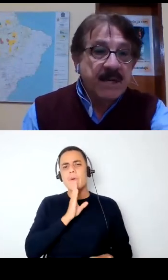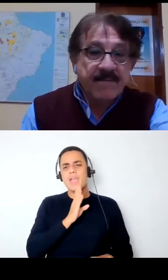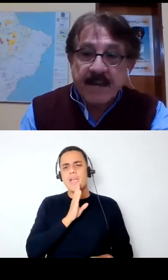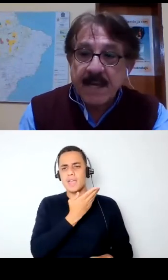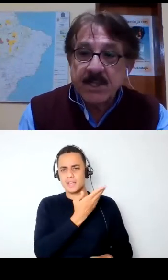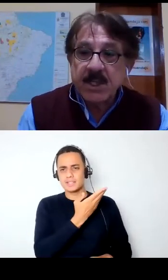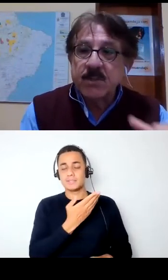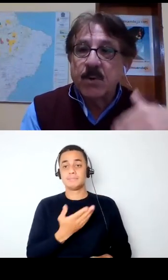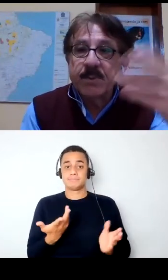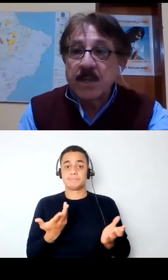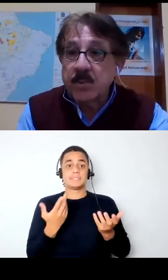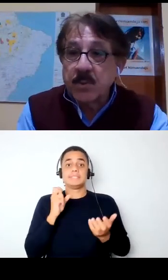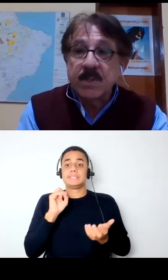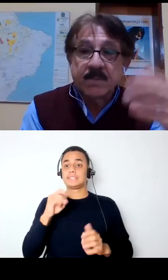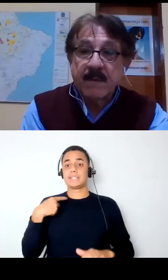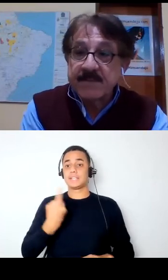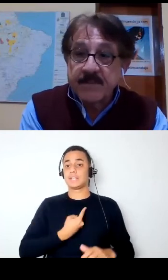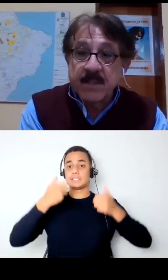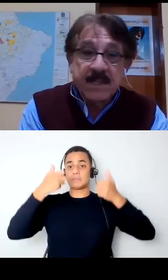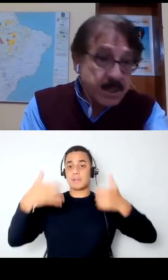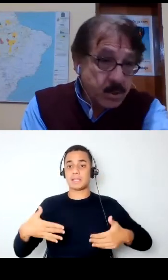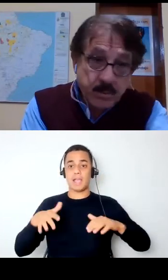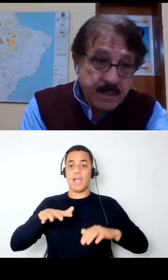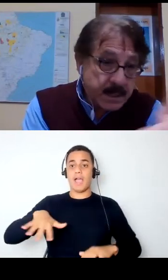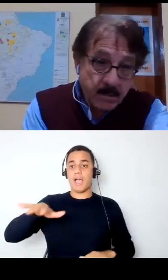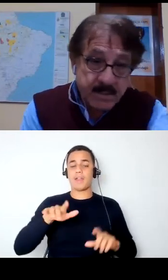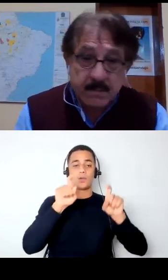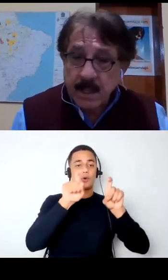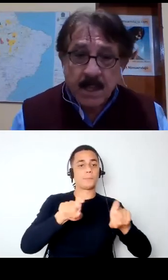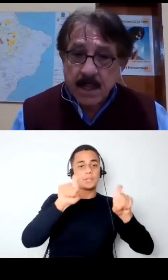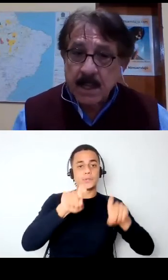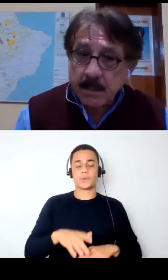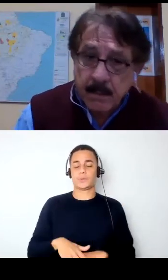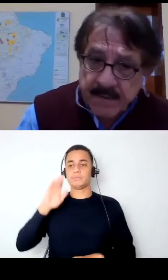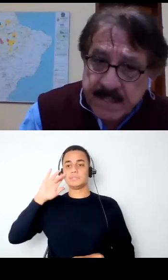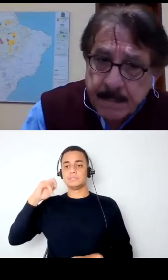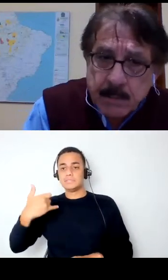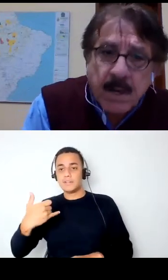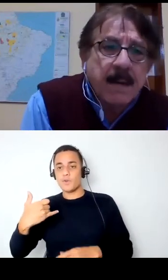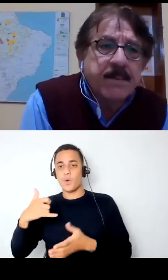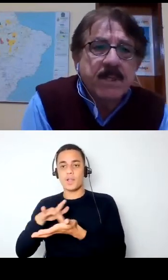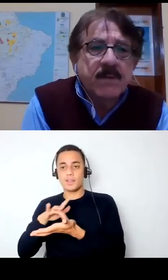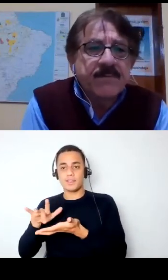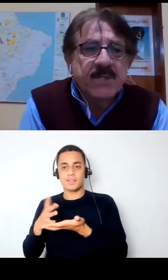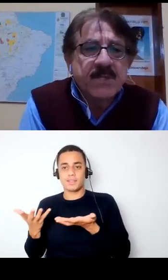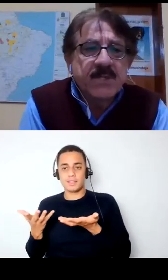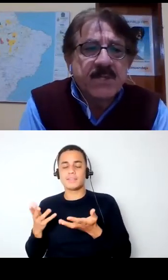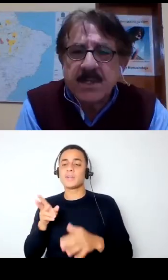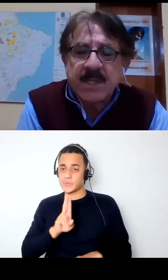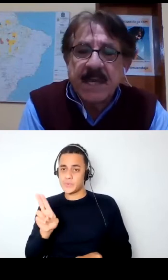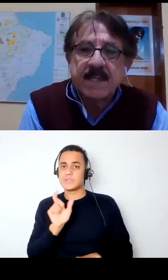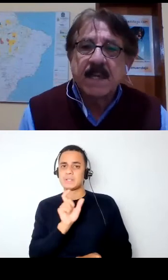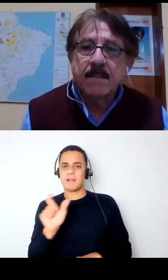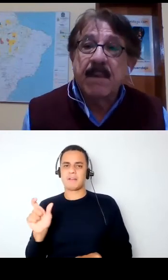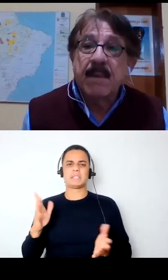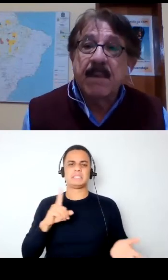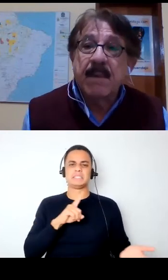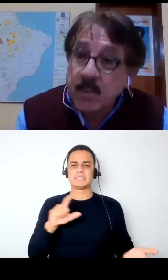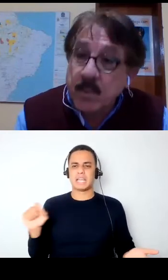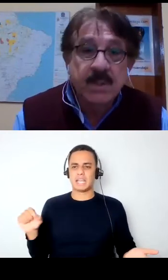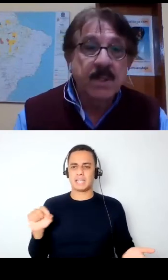que afetam isso. Mas eu trouxe aqui um conjunto de palavras que vocês todos conhecem, né? Palavras portuguesas da nossa